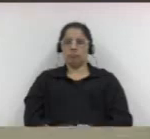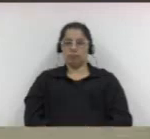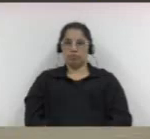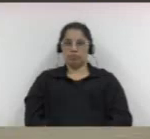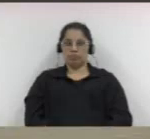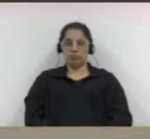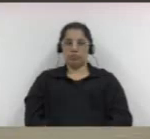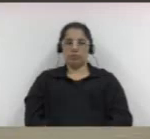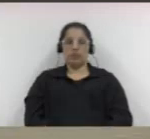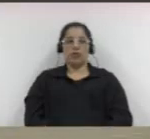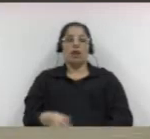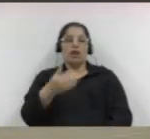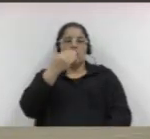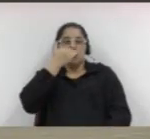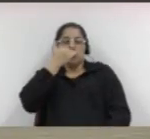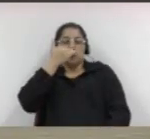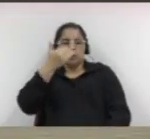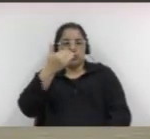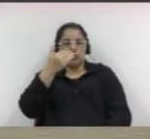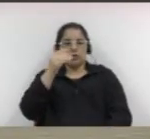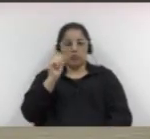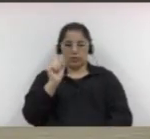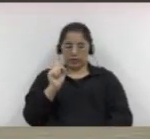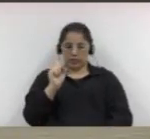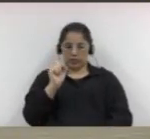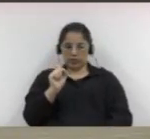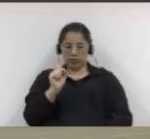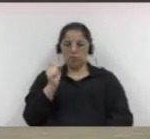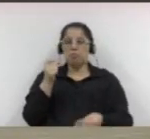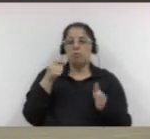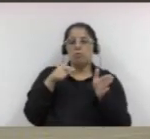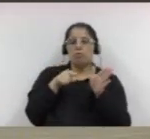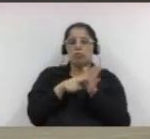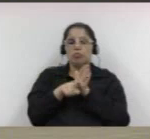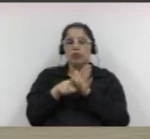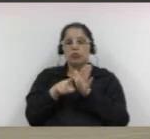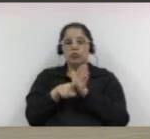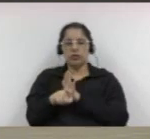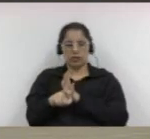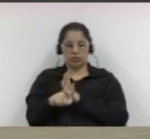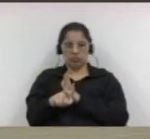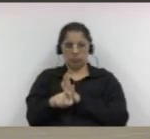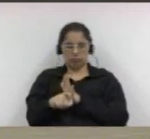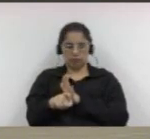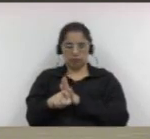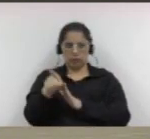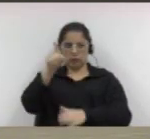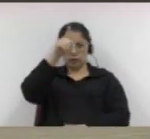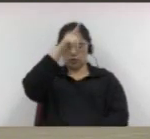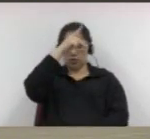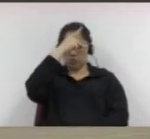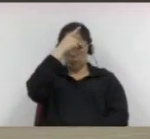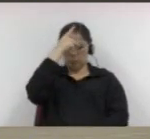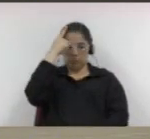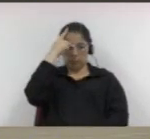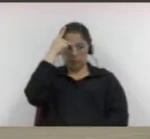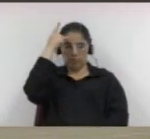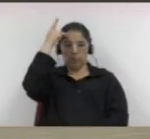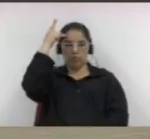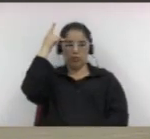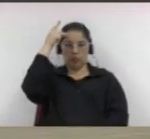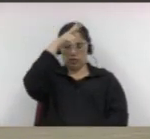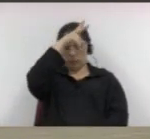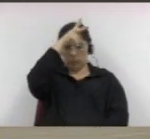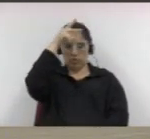Esse requerimento, eu estou perguntando ao prefeito e